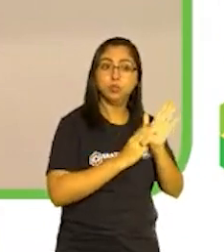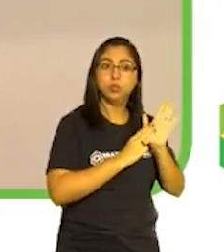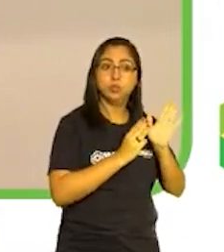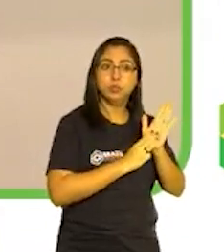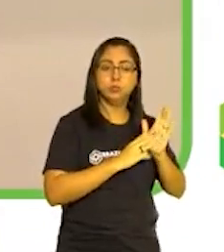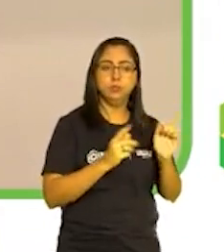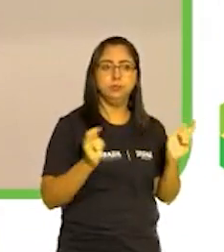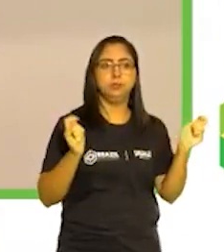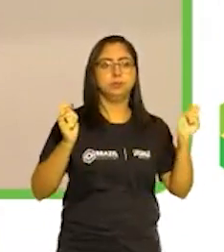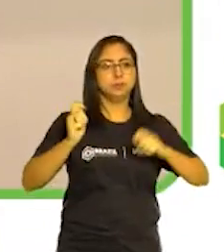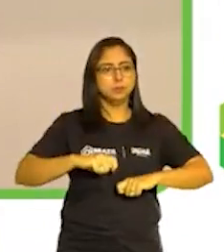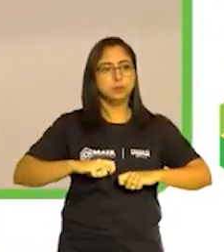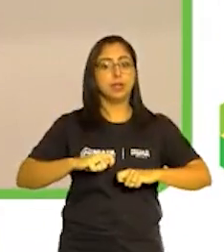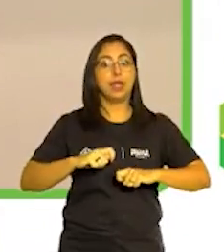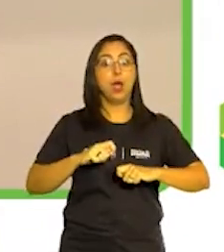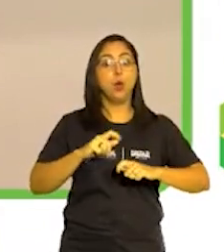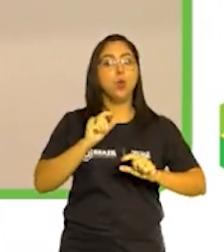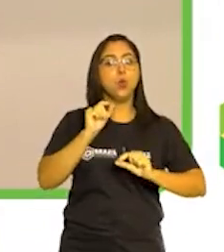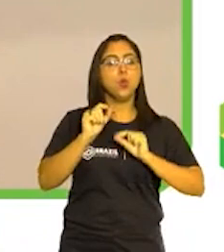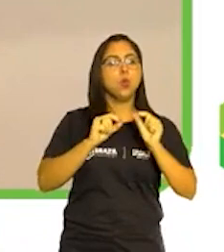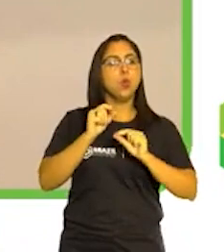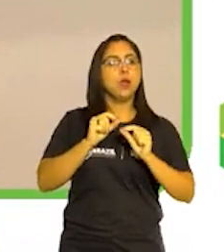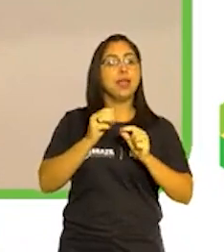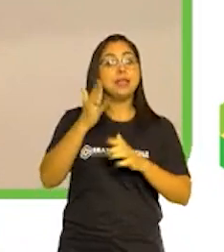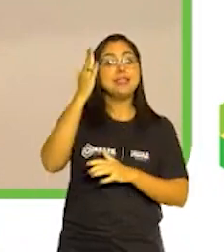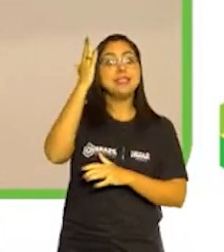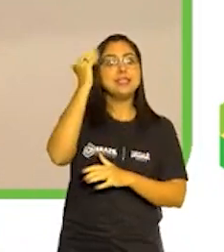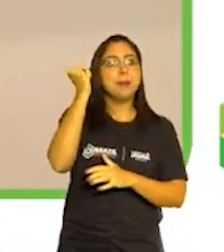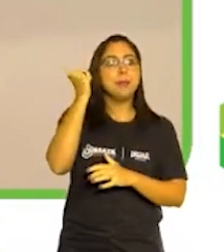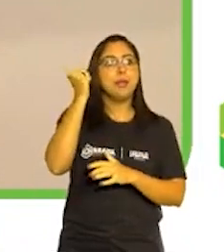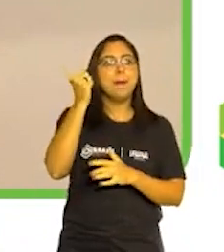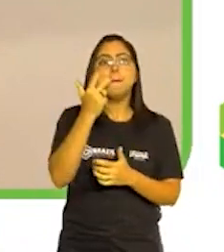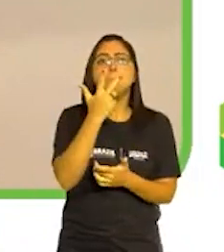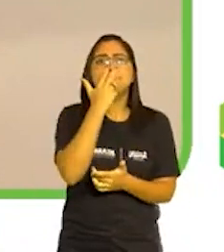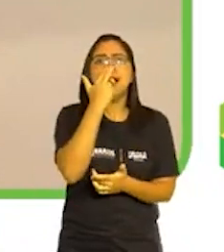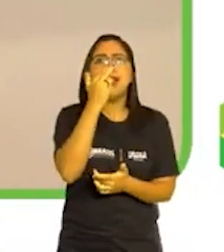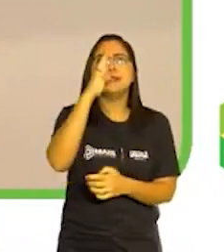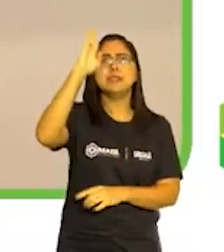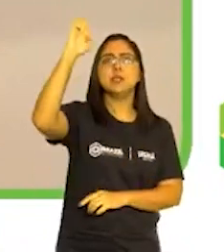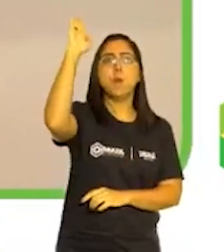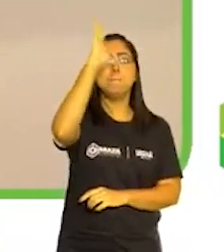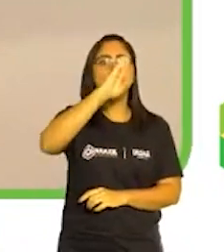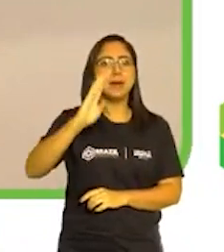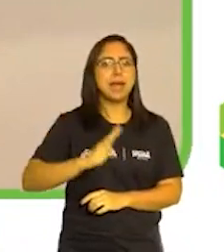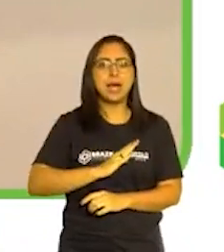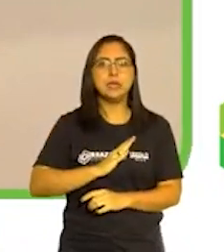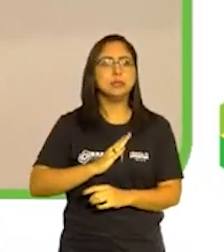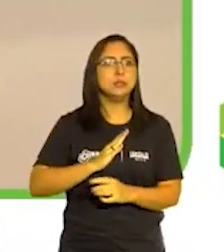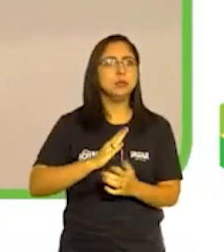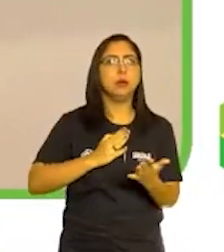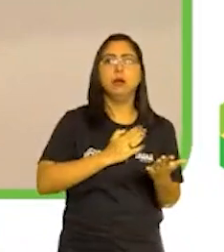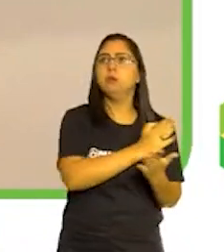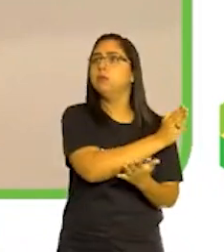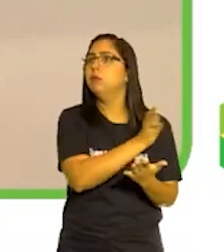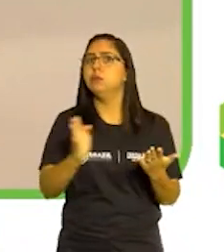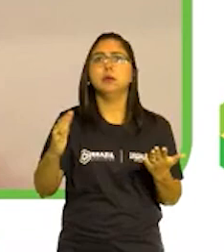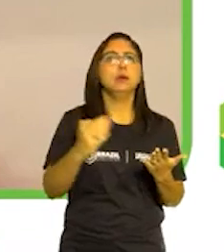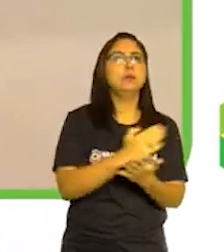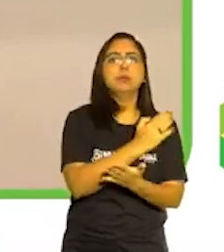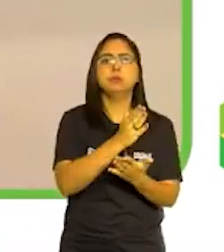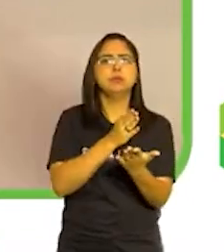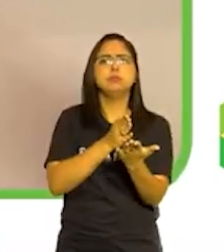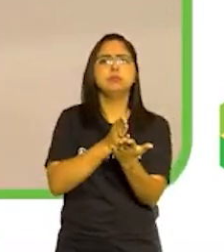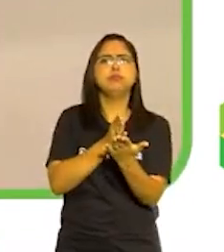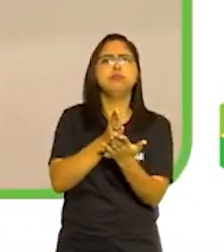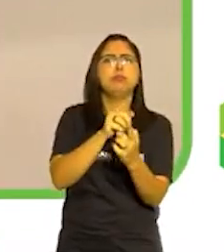O Brasil está completamente sem rumo. Ele não está desancorado só na política fiscal. Ele está desancorado de forma geral. Então, o PB vai falar assim,